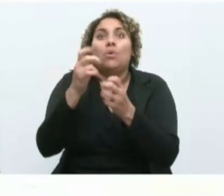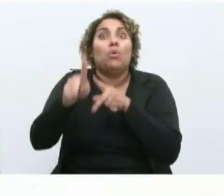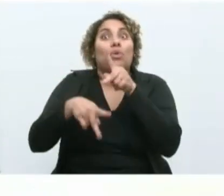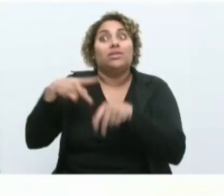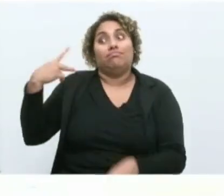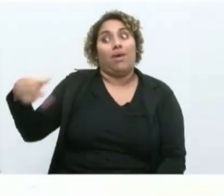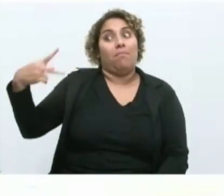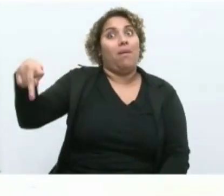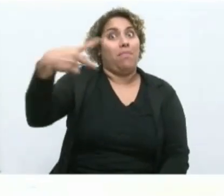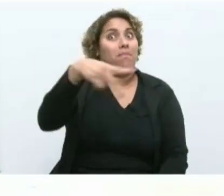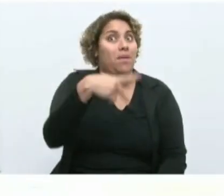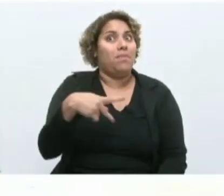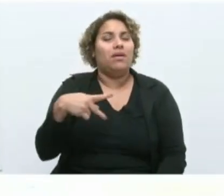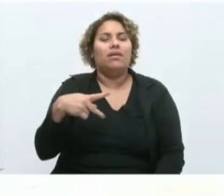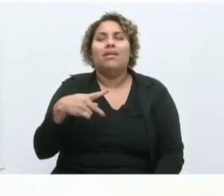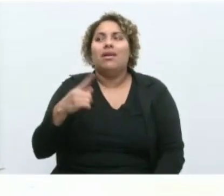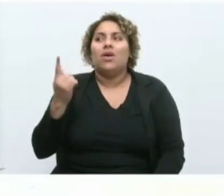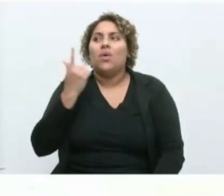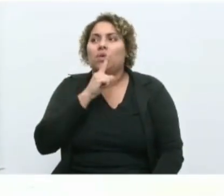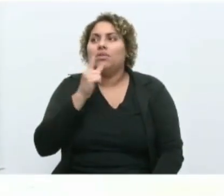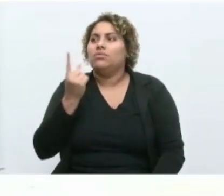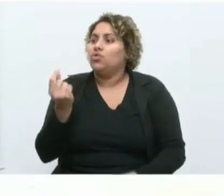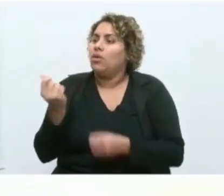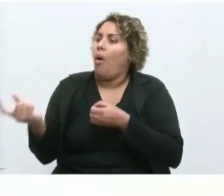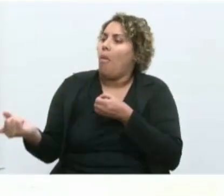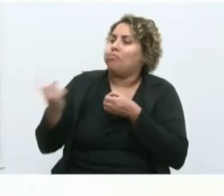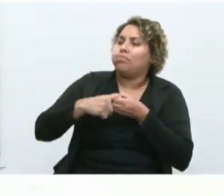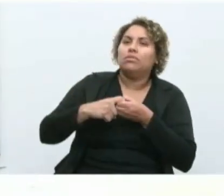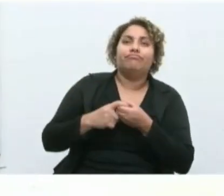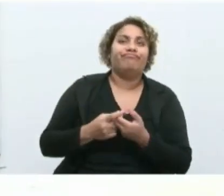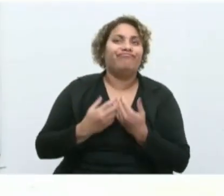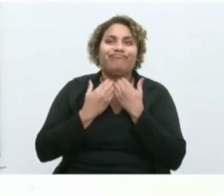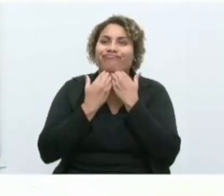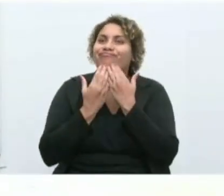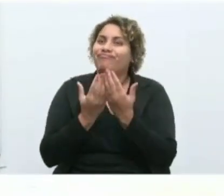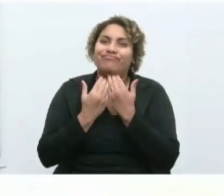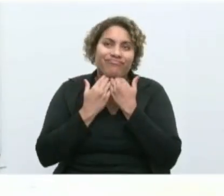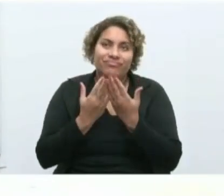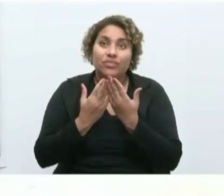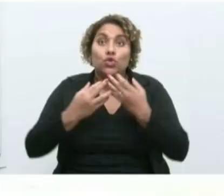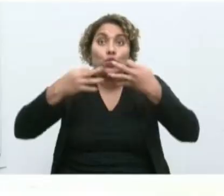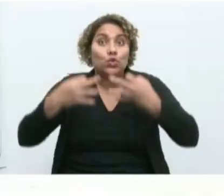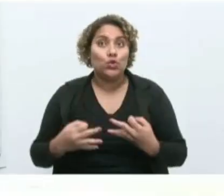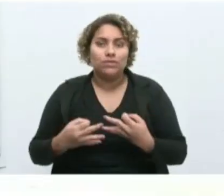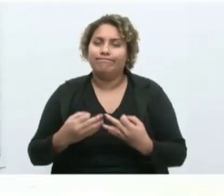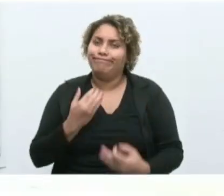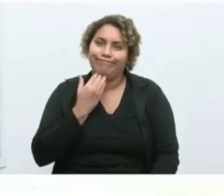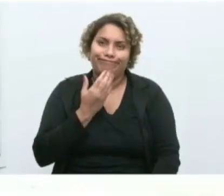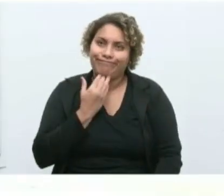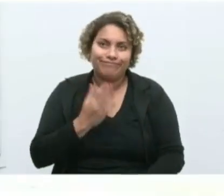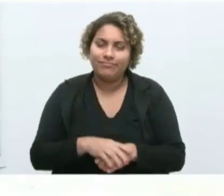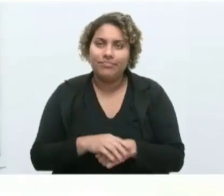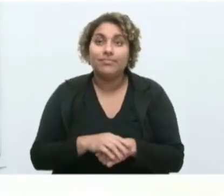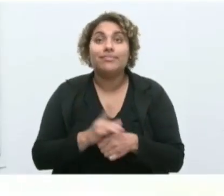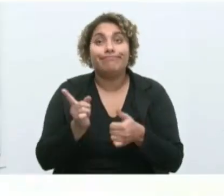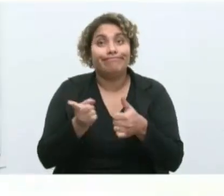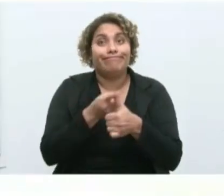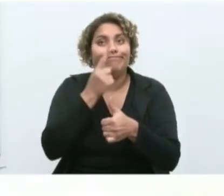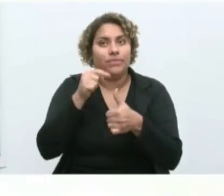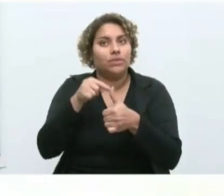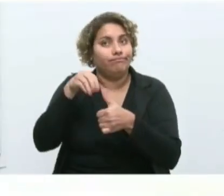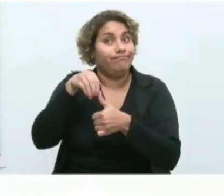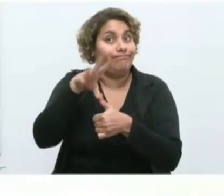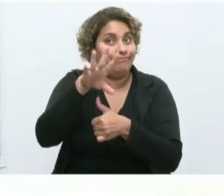deles, de nos ressarcir de alguma maneira ou de alguma maneira justa, né? Essa é a primeira